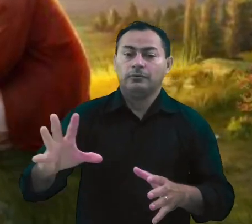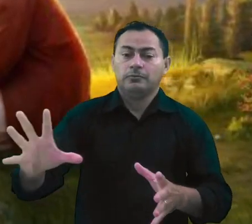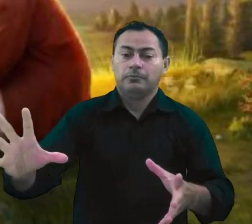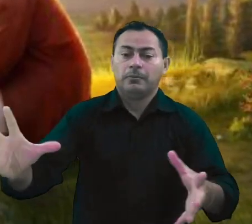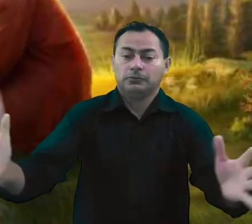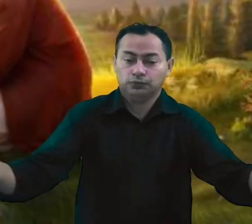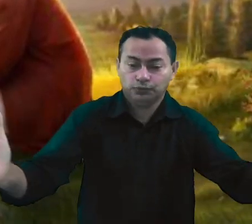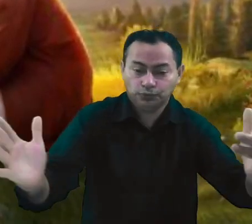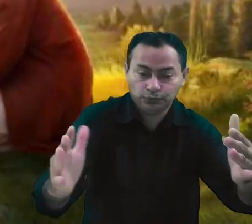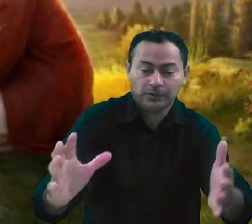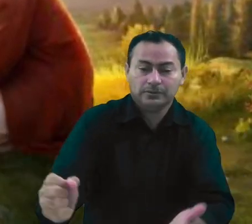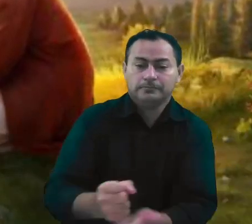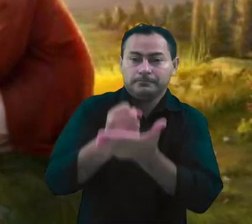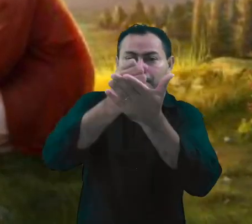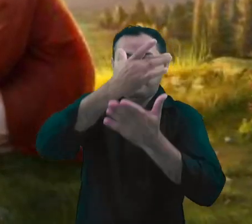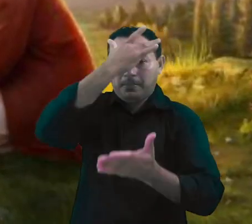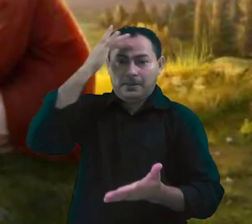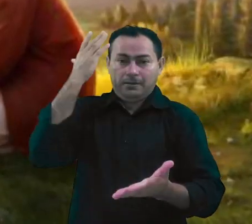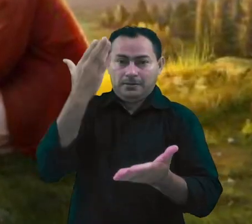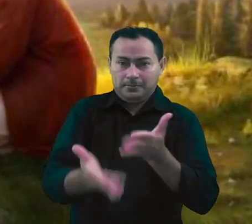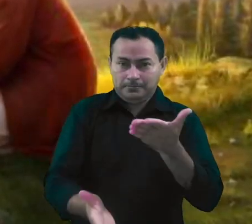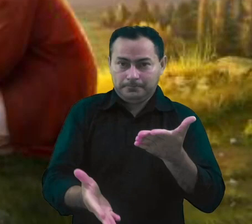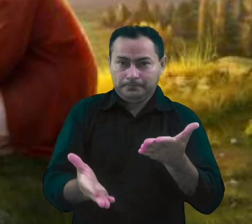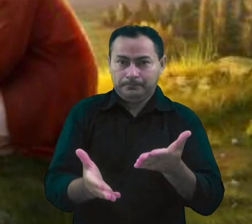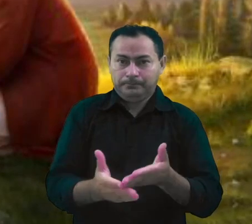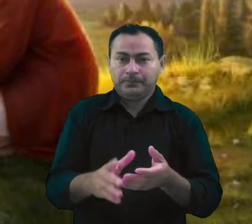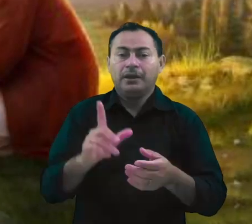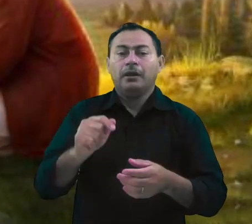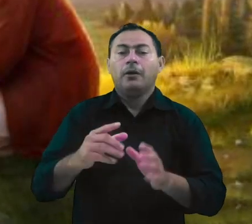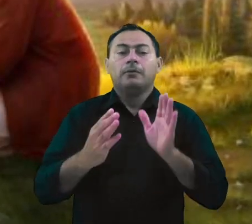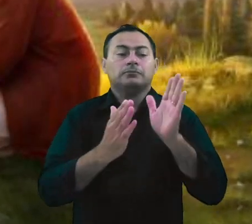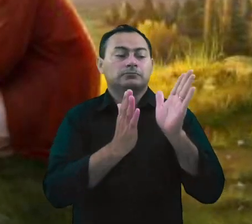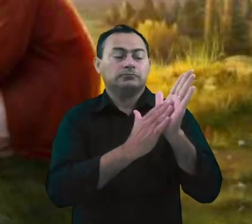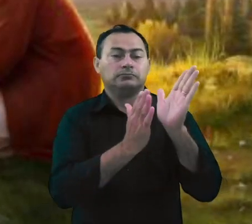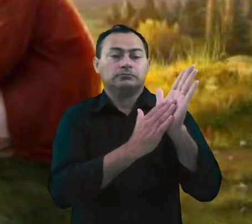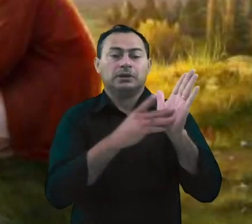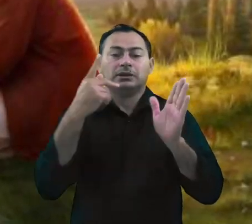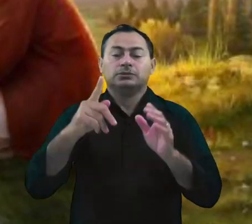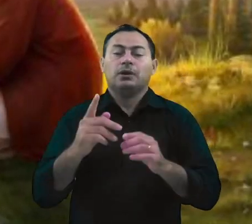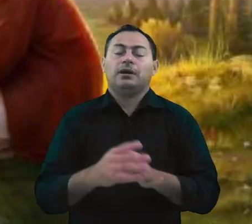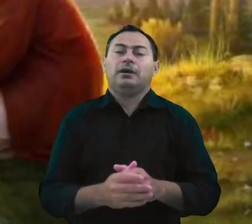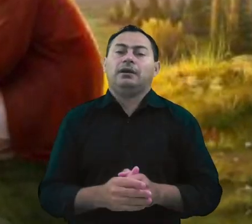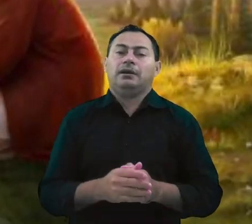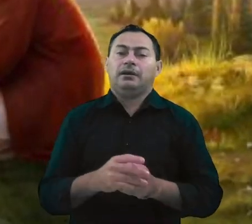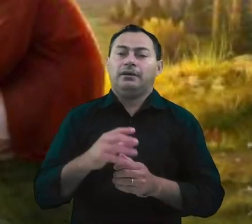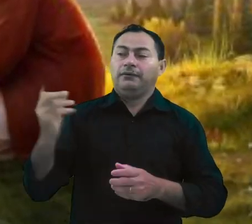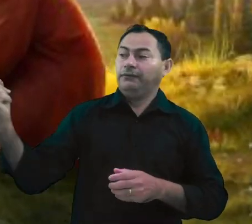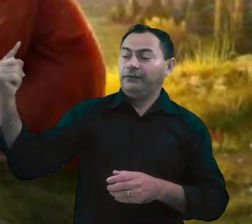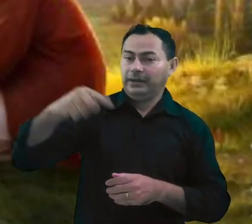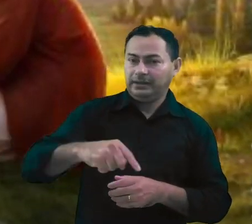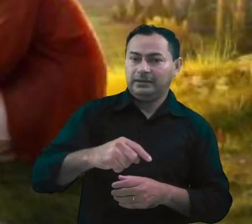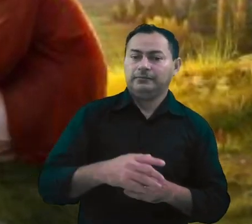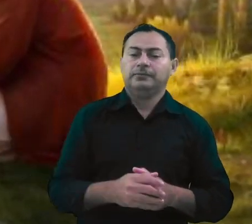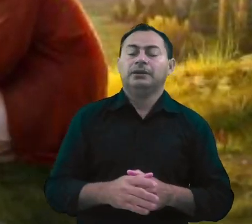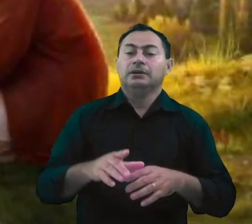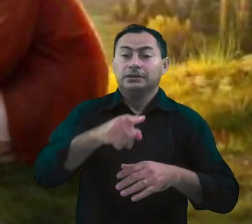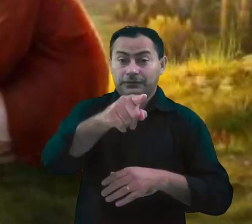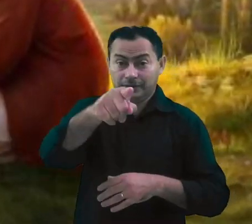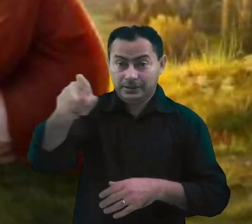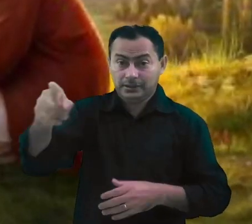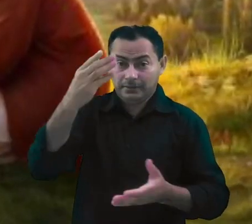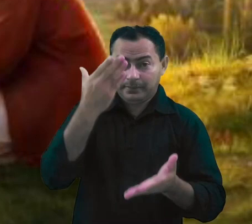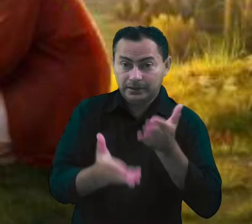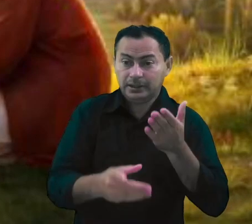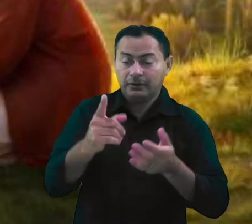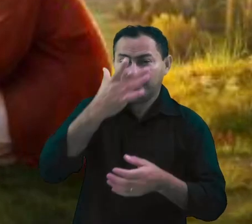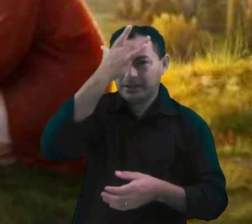e salvar o que estava perdido. Este foi o propósito da sua vinda. Se você está